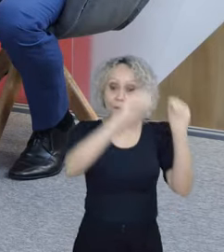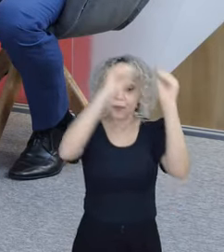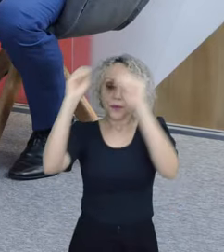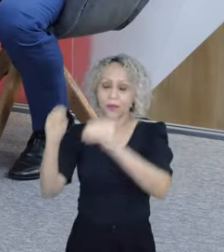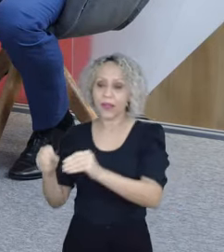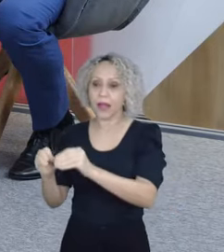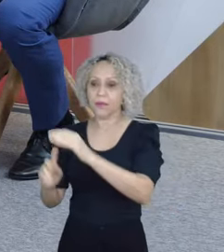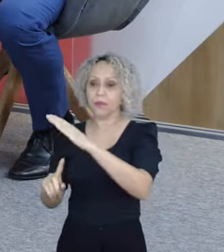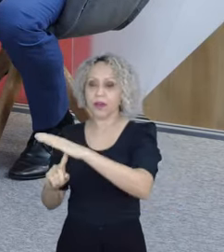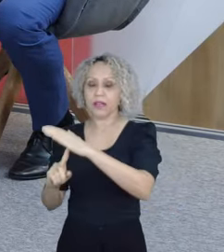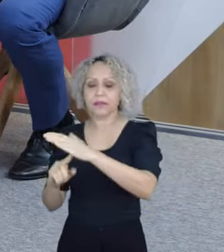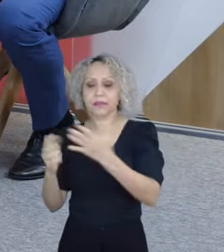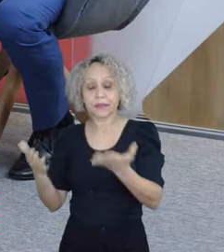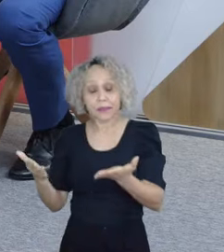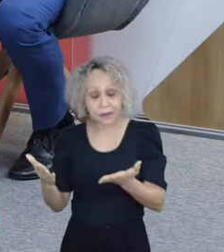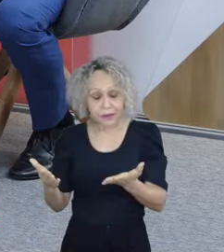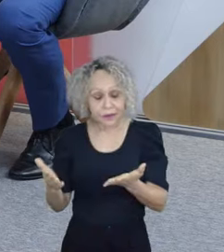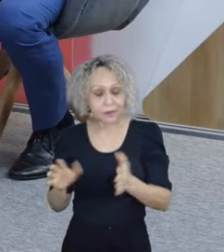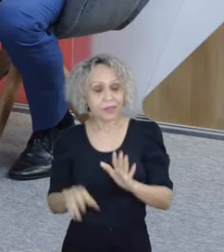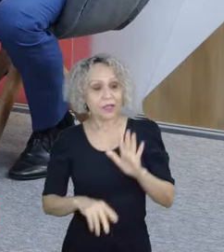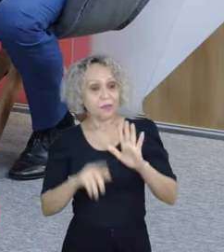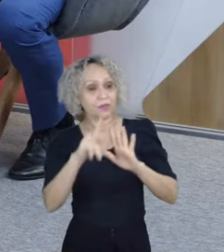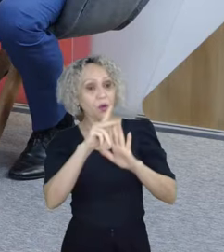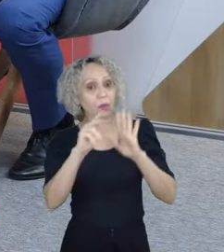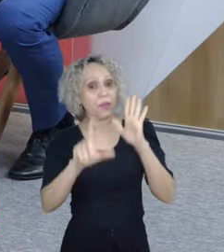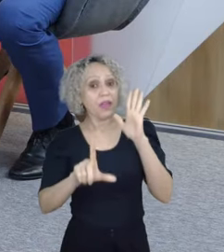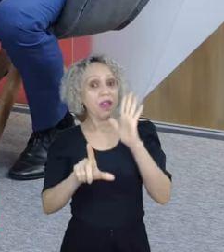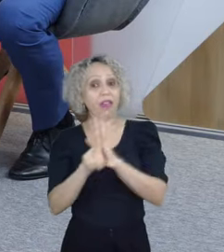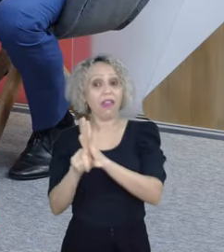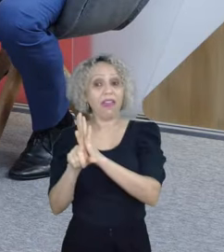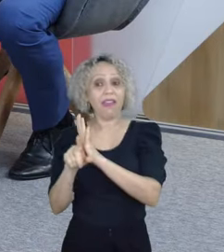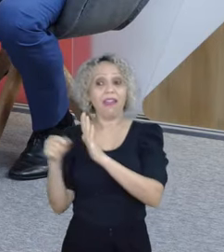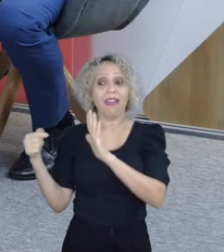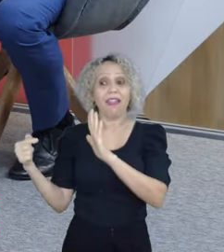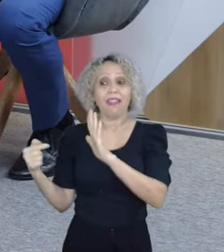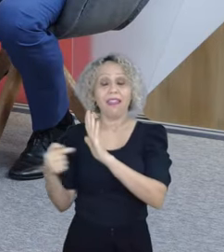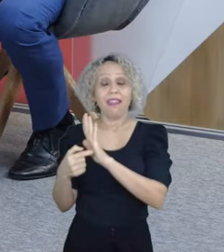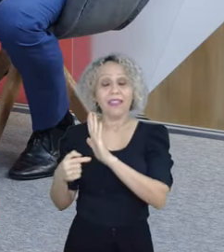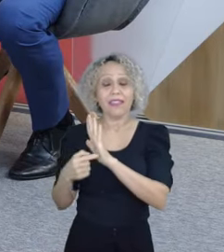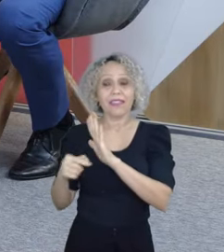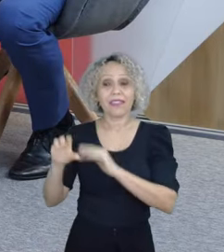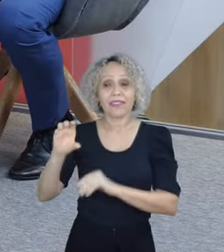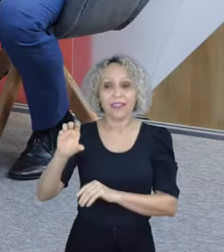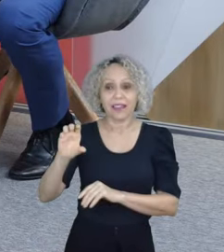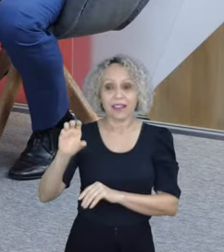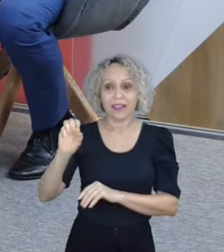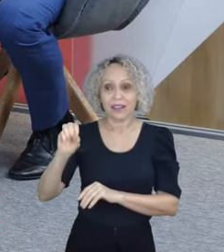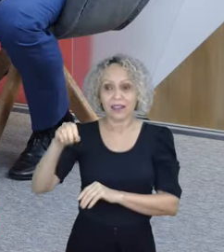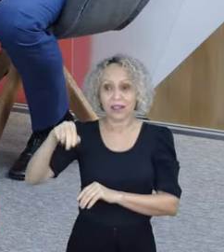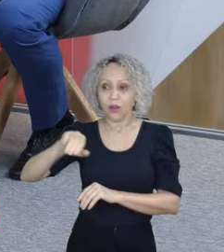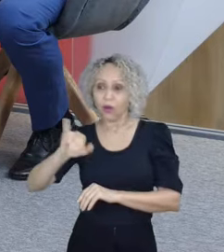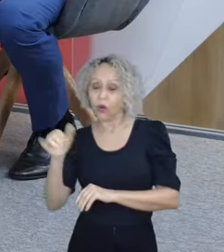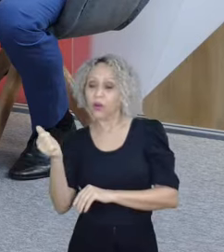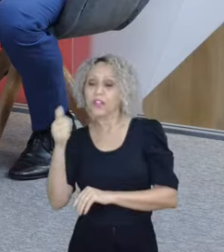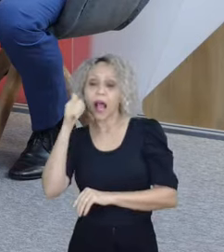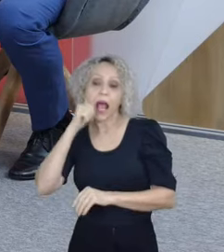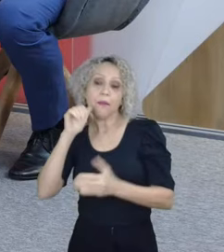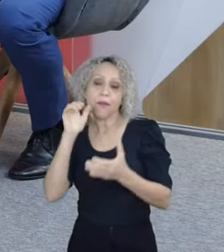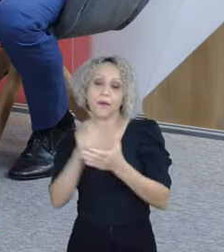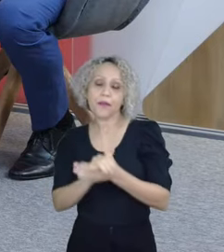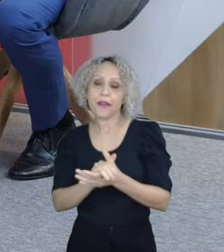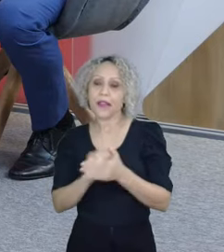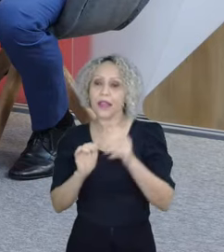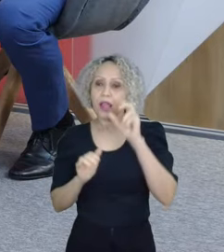da Conja, né? Para sintetizar essa tentativa. Eu queria também aproveitar e pedir para